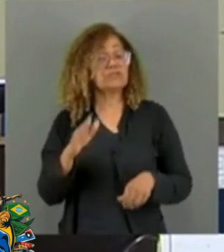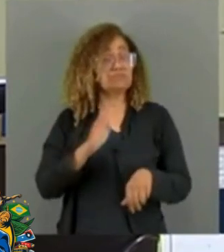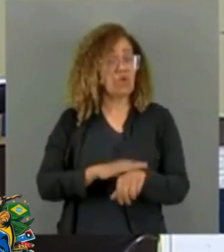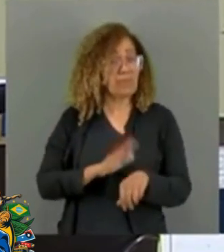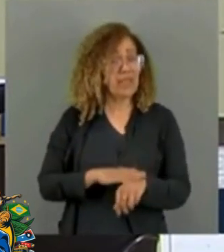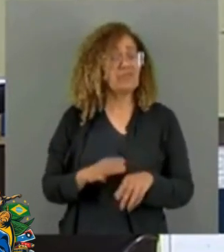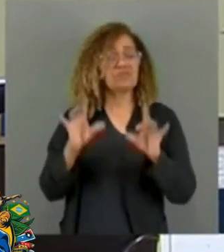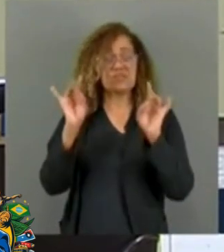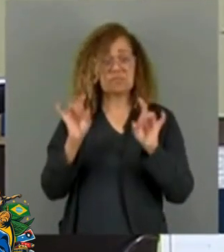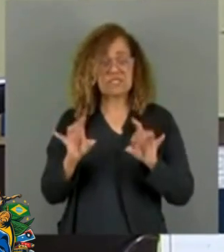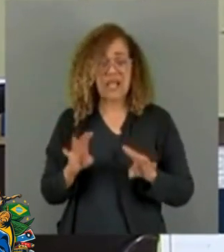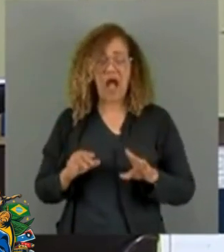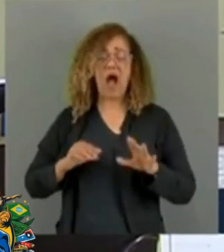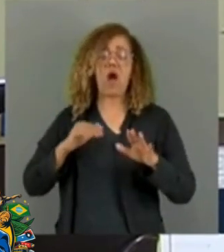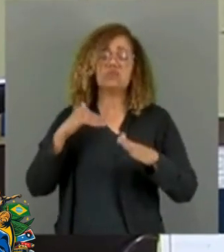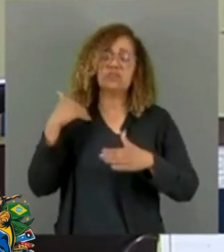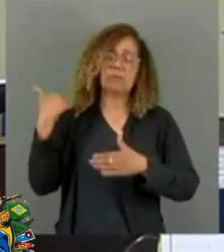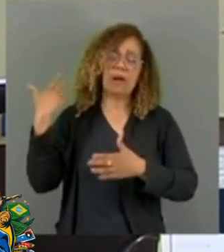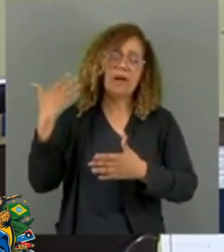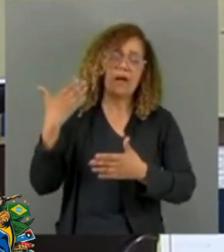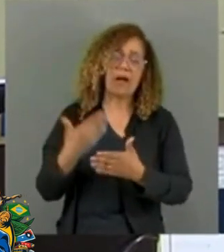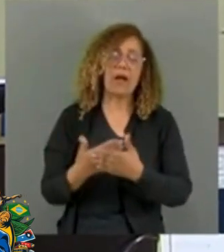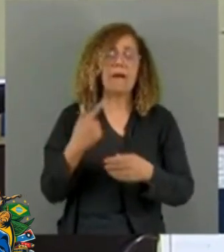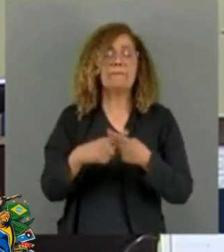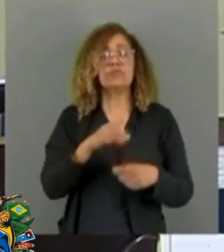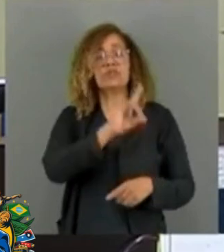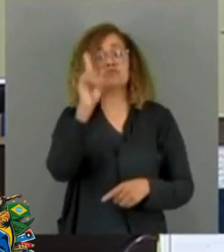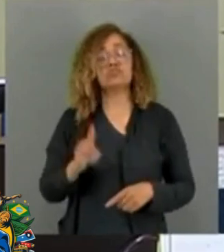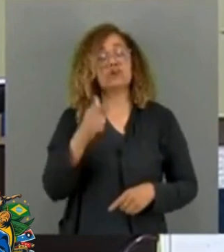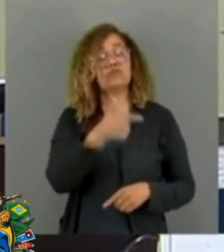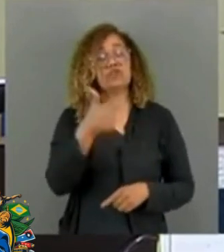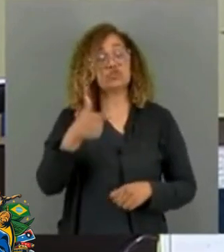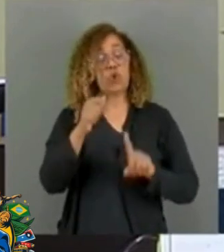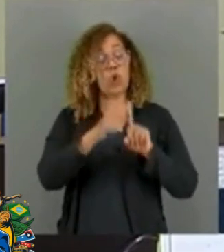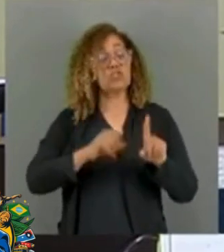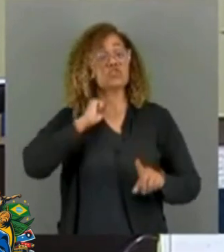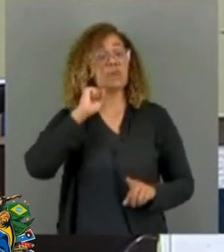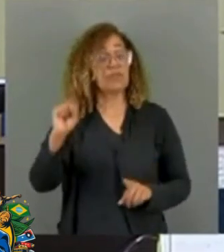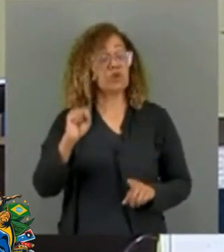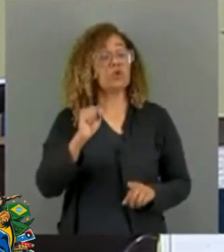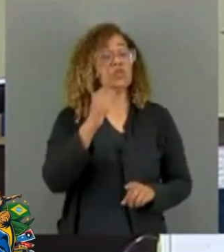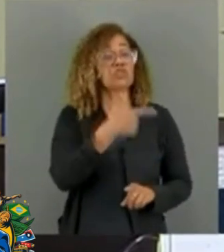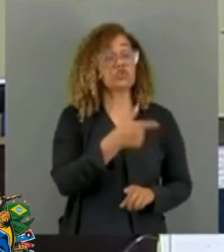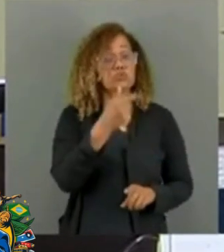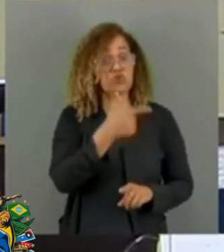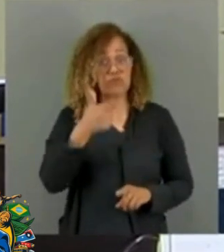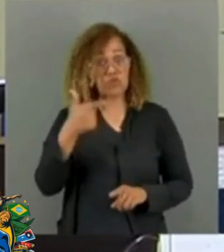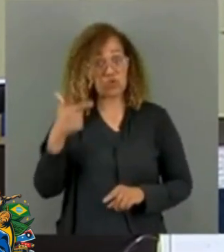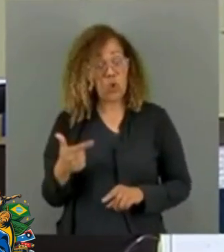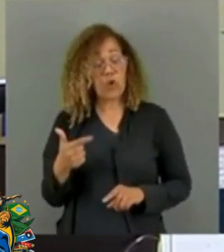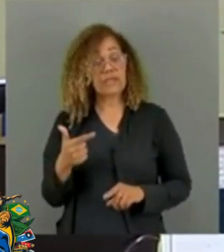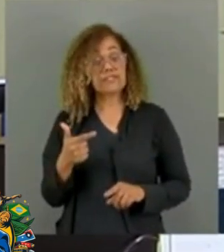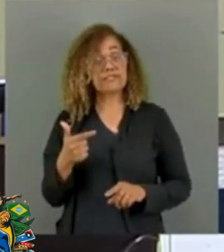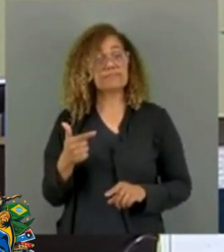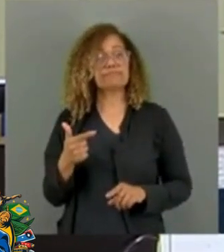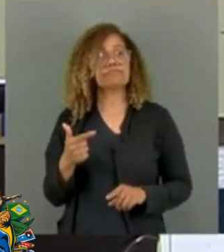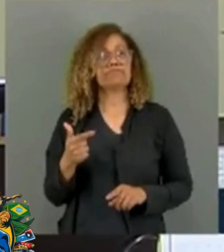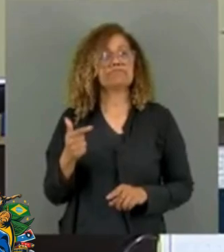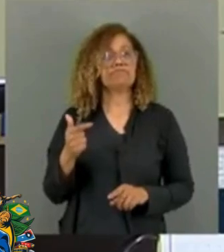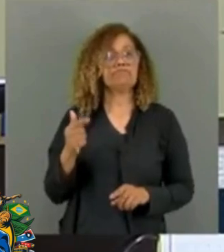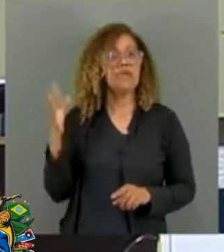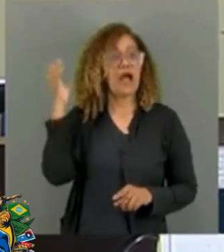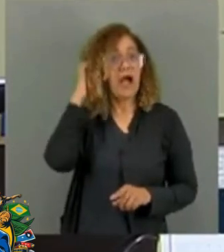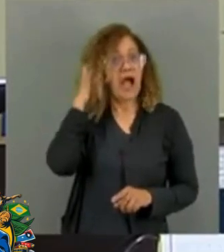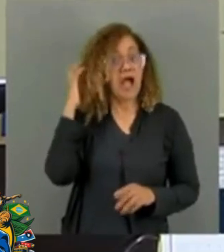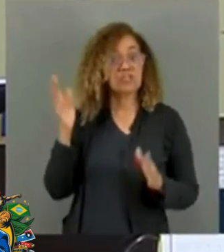bastante especial da nossa jornada, quando, no dia 22 de abril de 2022, o canal da Jovem Pan